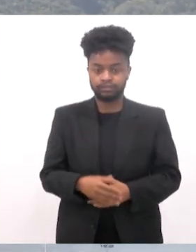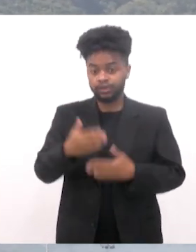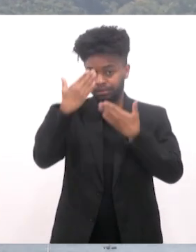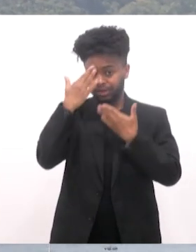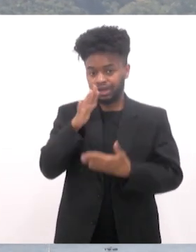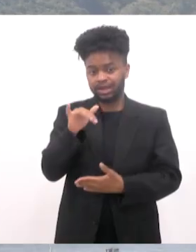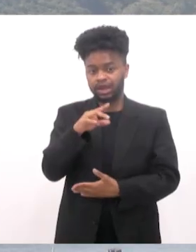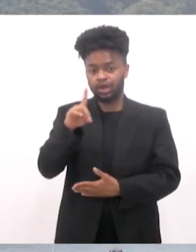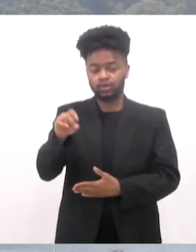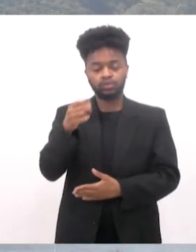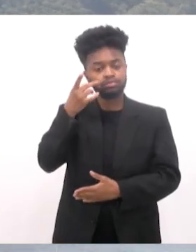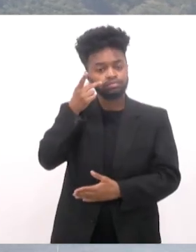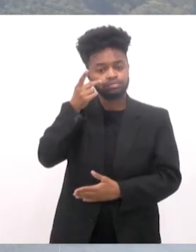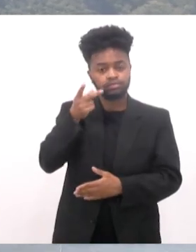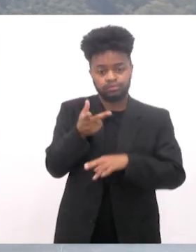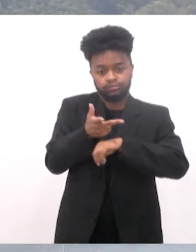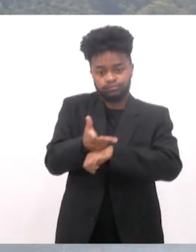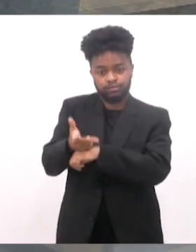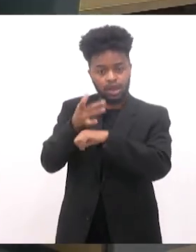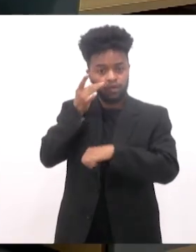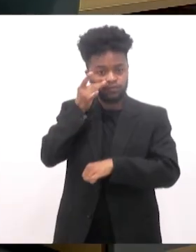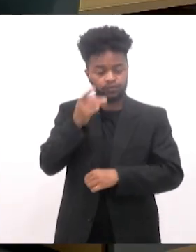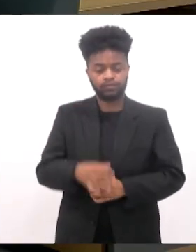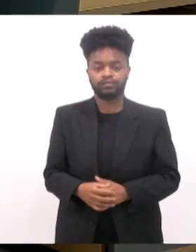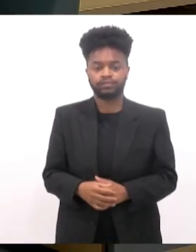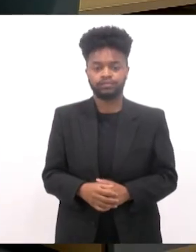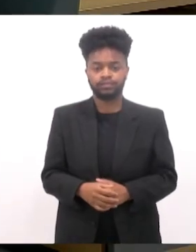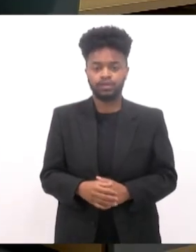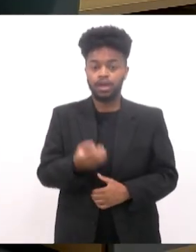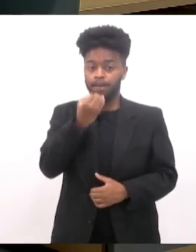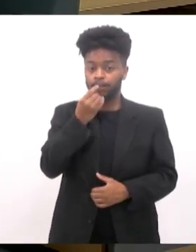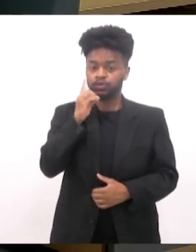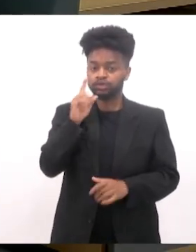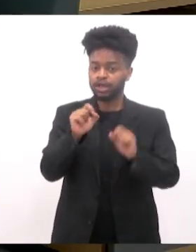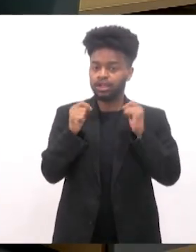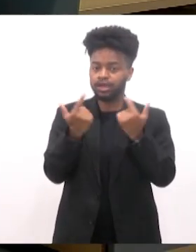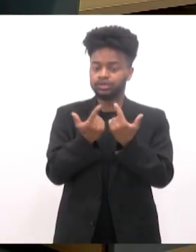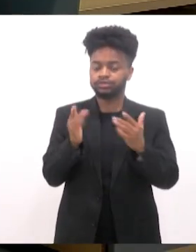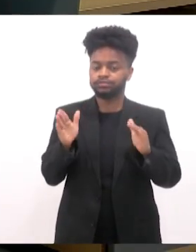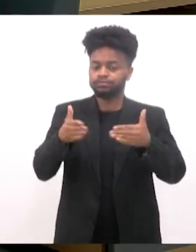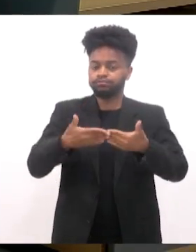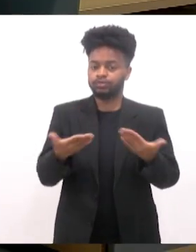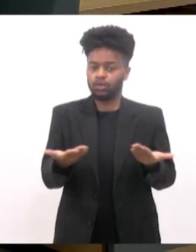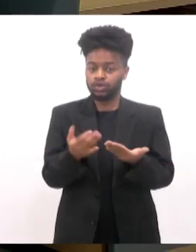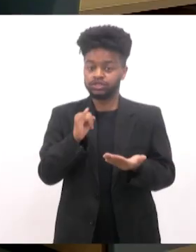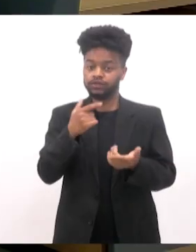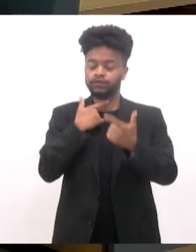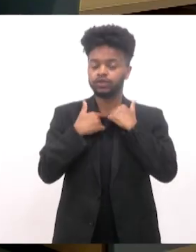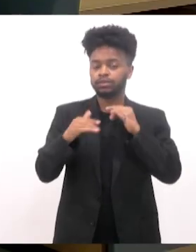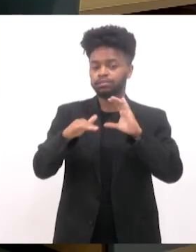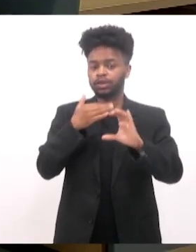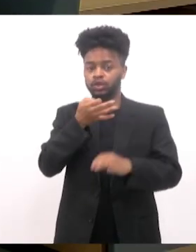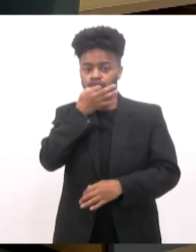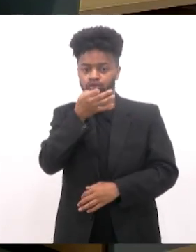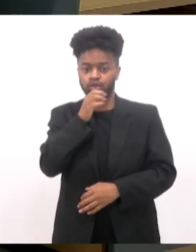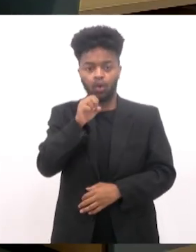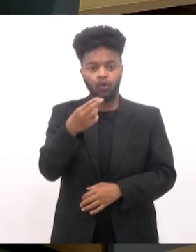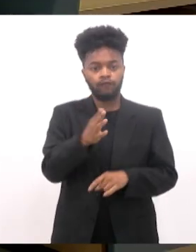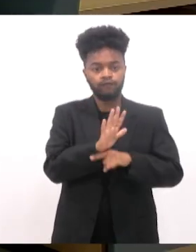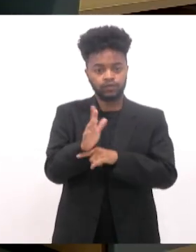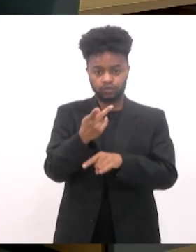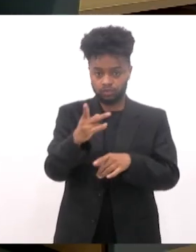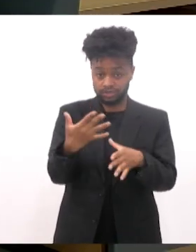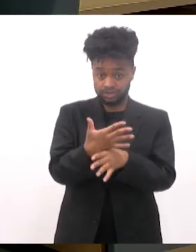Ricardo Tourinho, pelas imagens ao vivo. Bom Dia Alerj termina aqui. Se você quiser enviar sugestões ou vídeos aí da sua